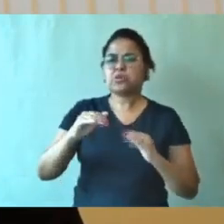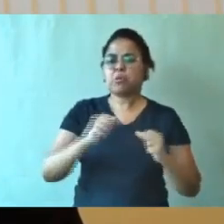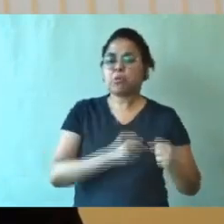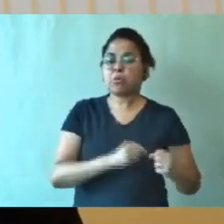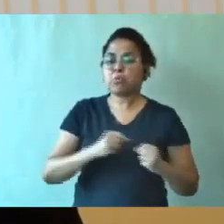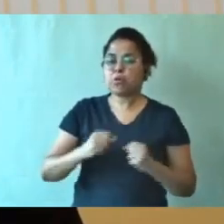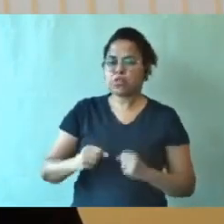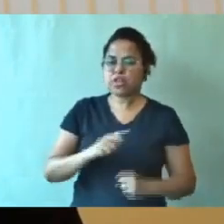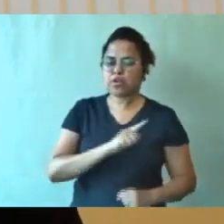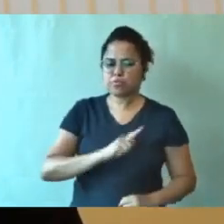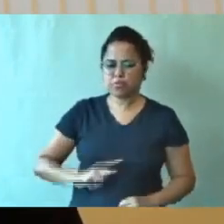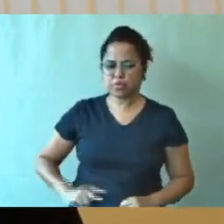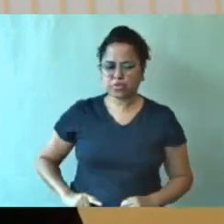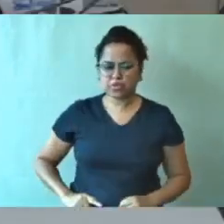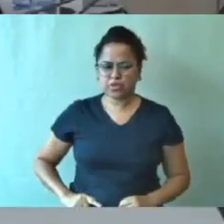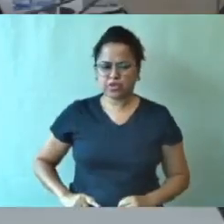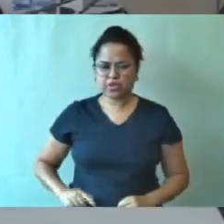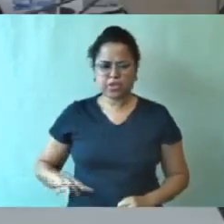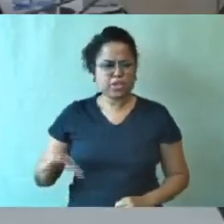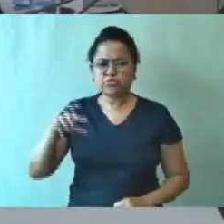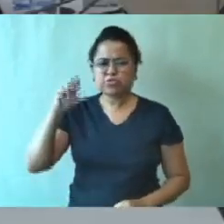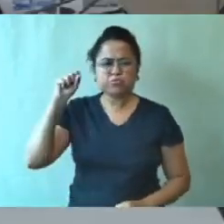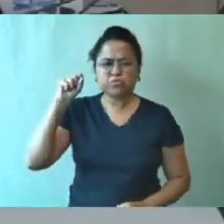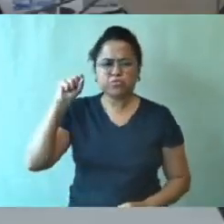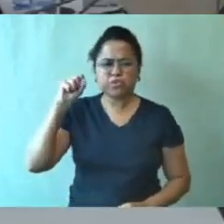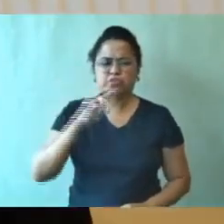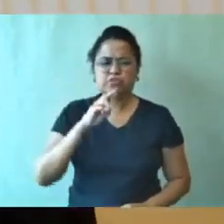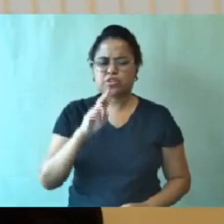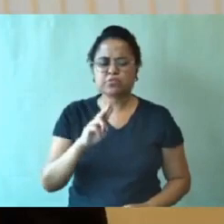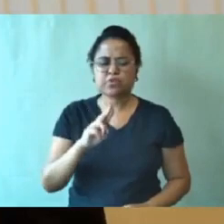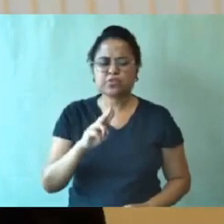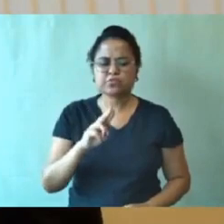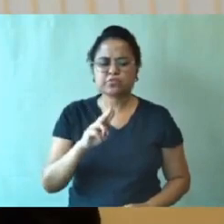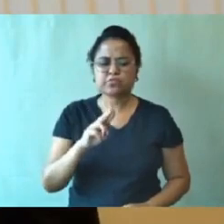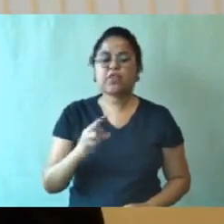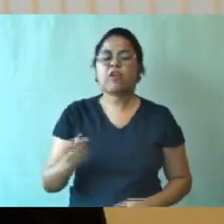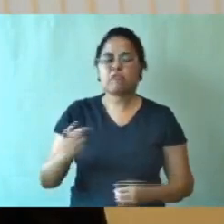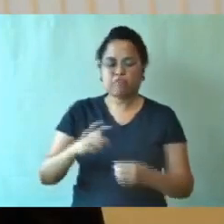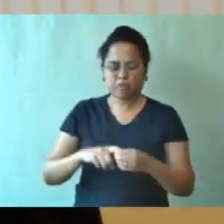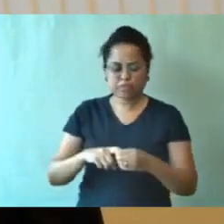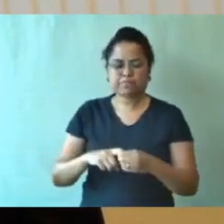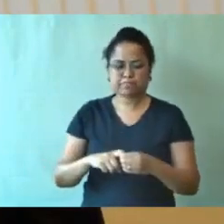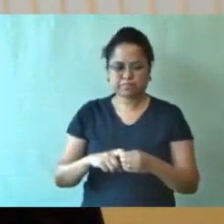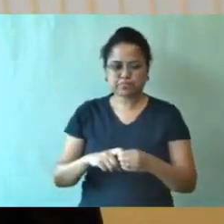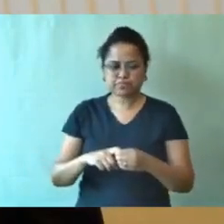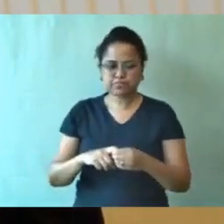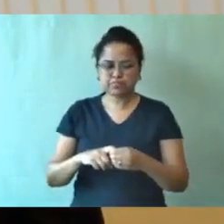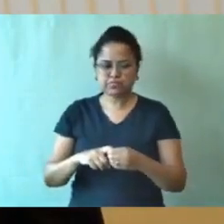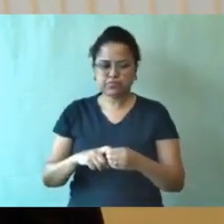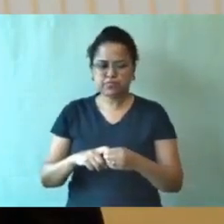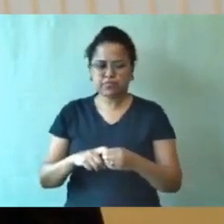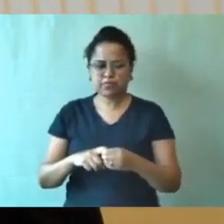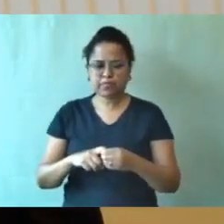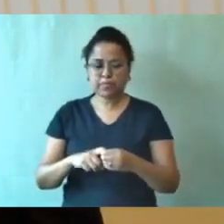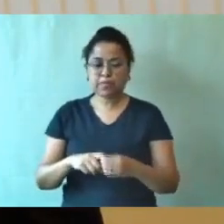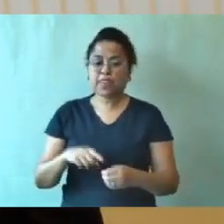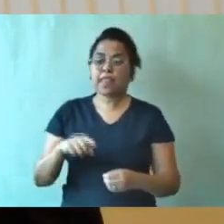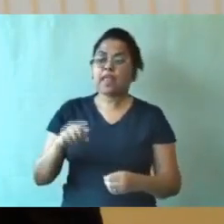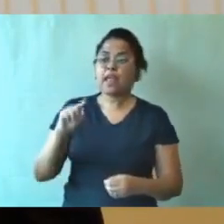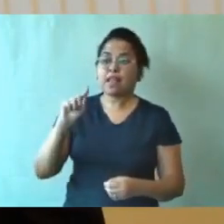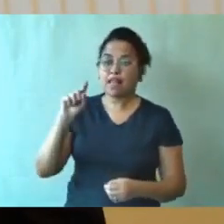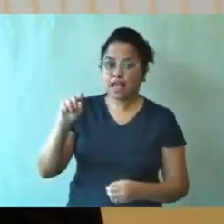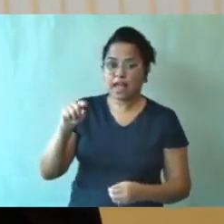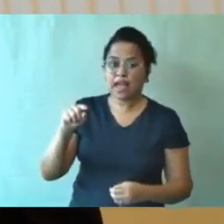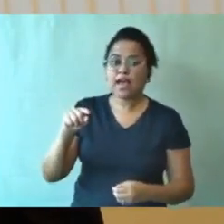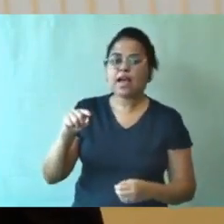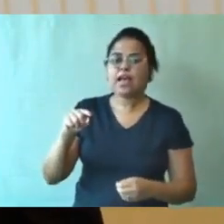A gente não está ouvindo sua voz. Tá sem não, agora voltou. Ela é emitida pelo Poder Público,